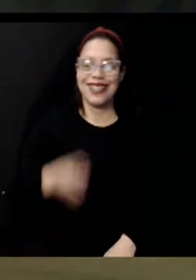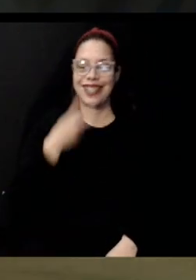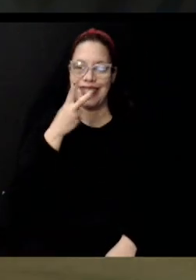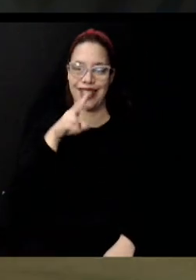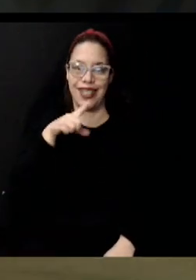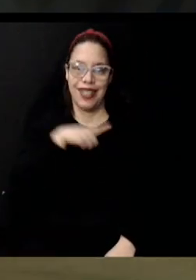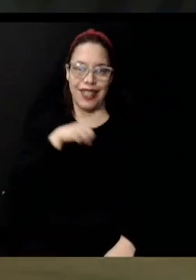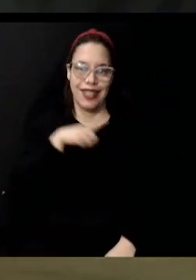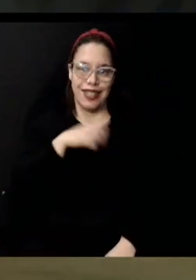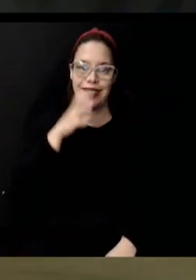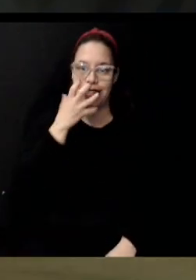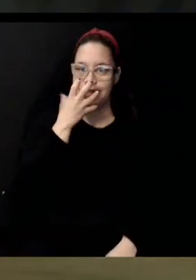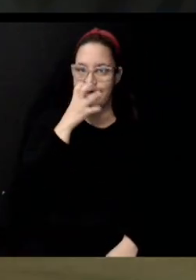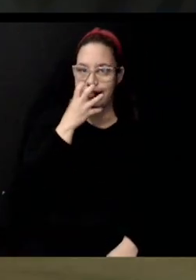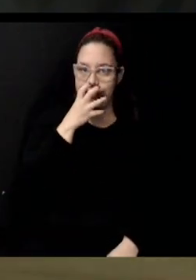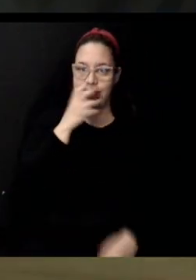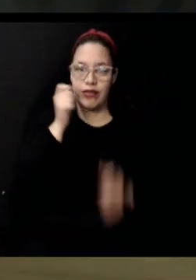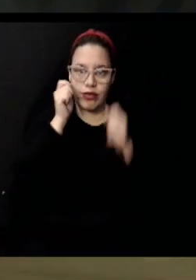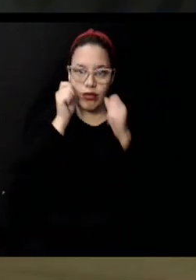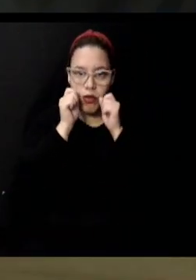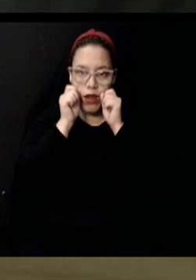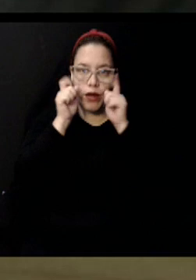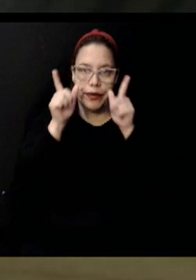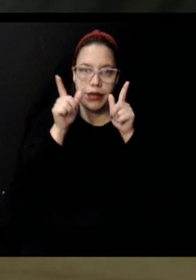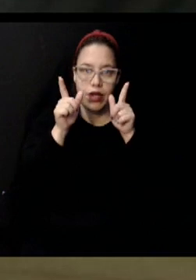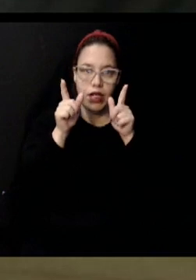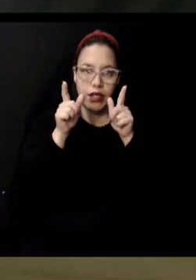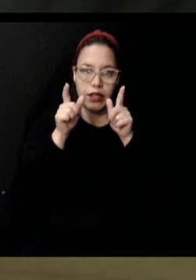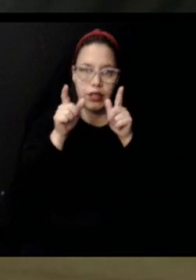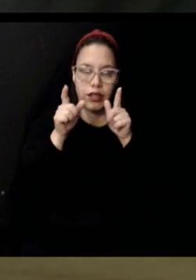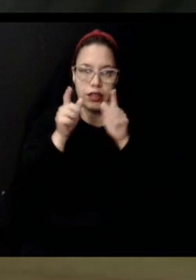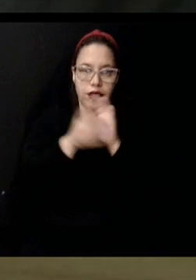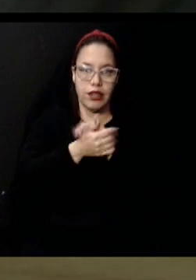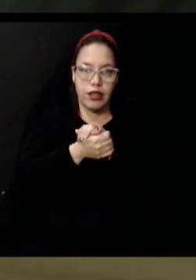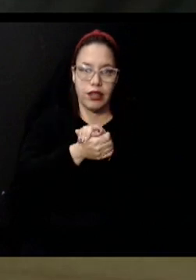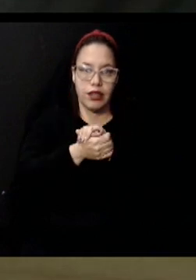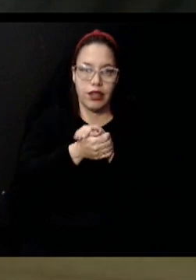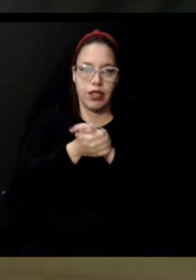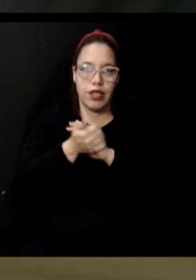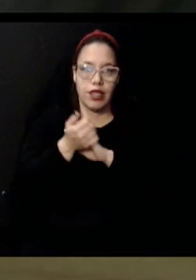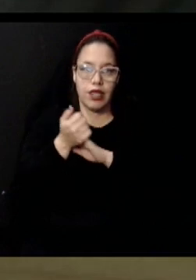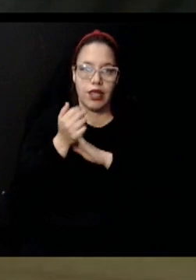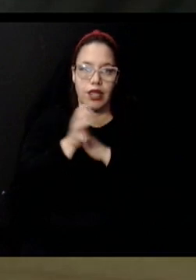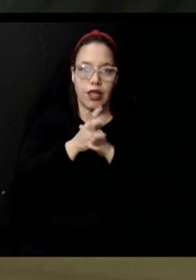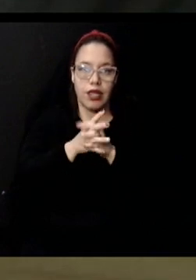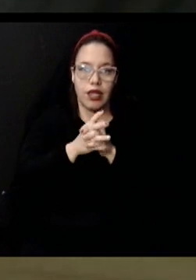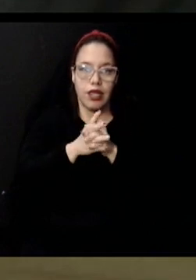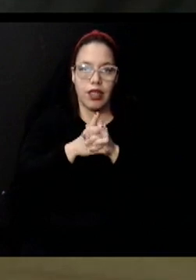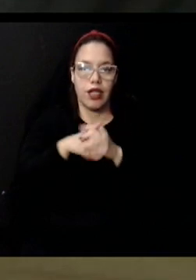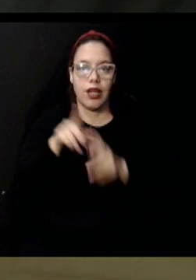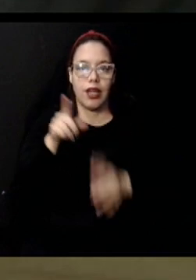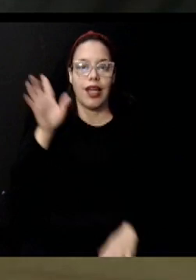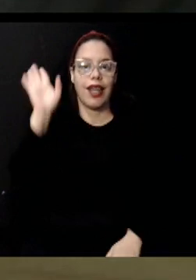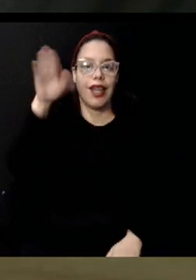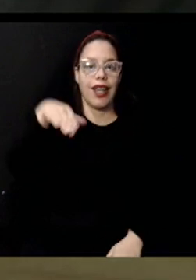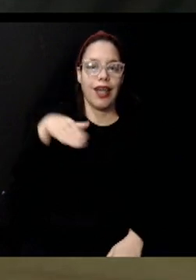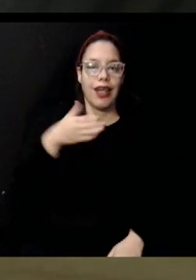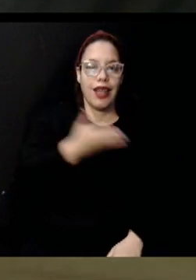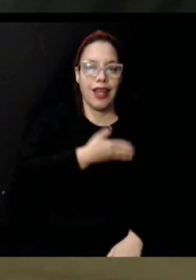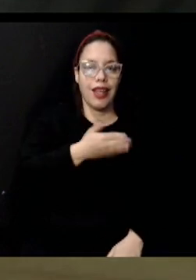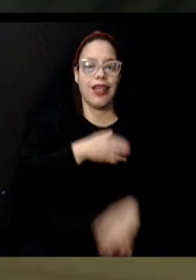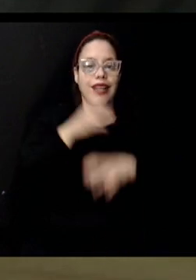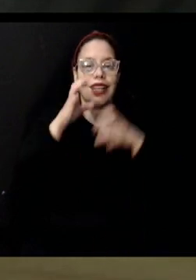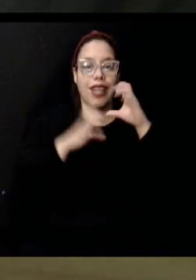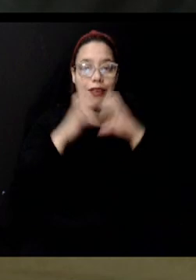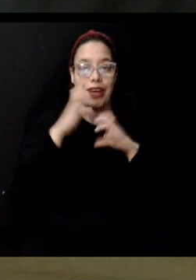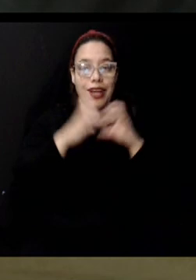os dias quando amanhece elas começam a gritar, eu acho que deve ser um casal, né. aham. Aí eu vou lá fora, e falo: "Ei galera, vocês já estão brigando já?" Daí Né?